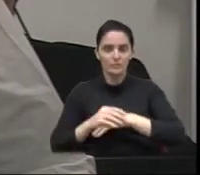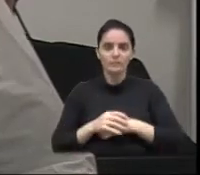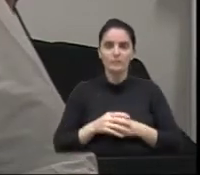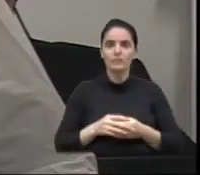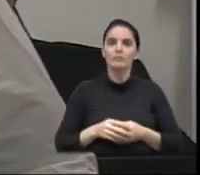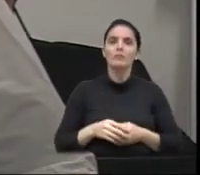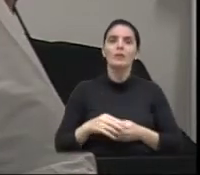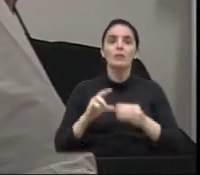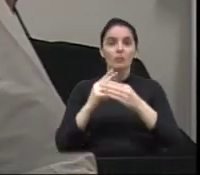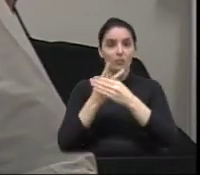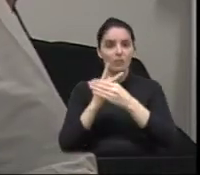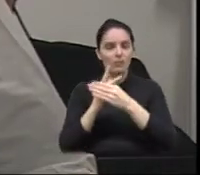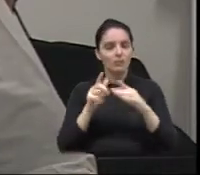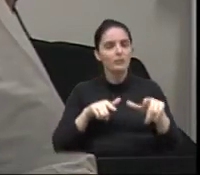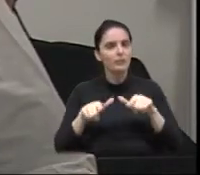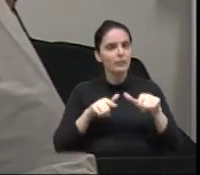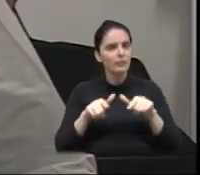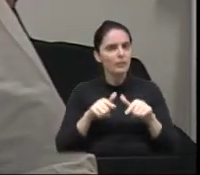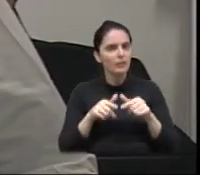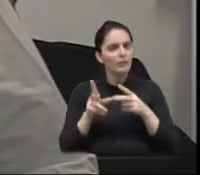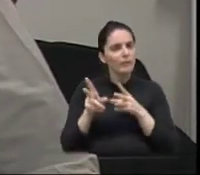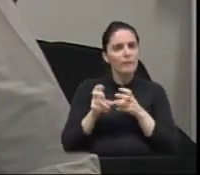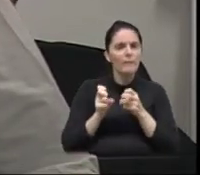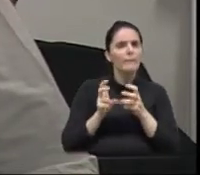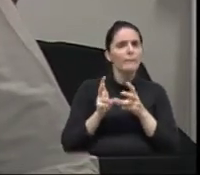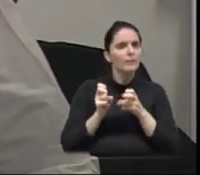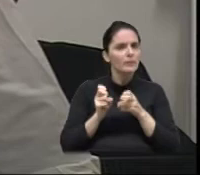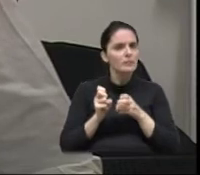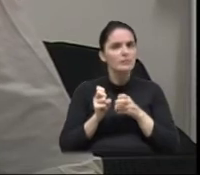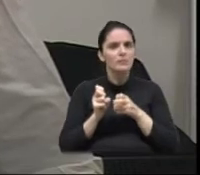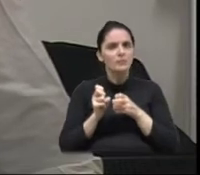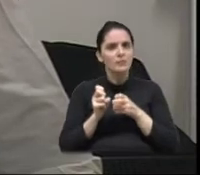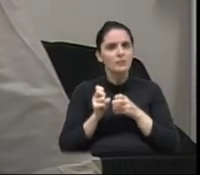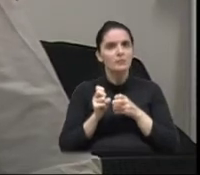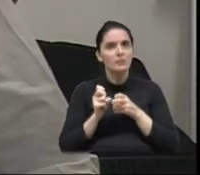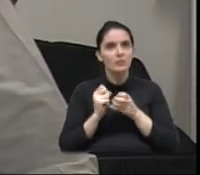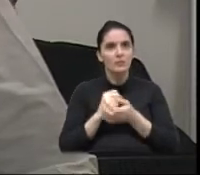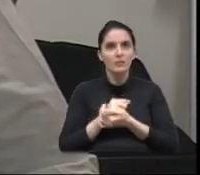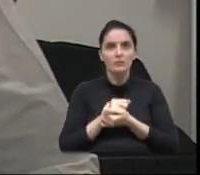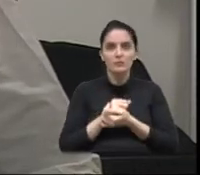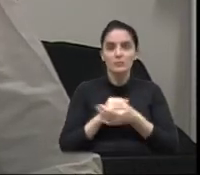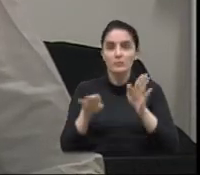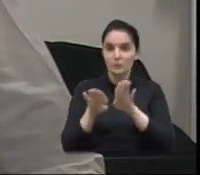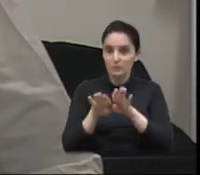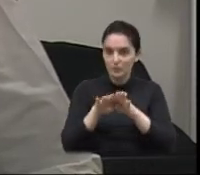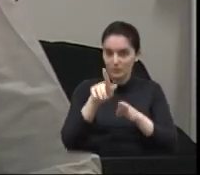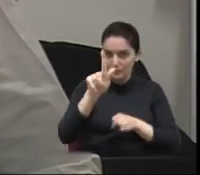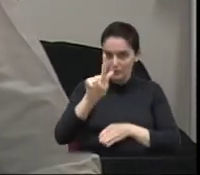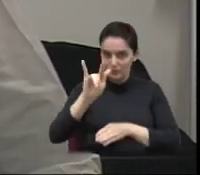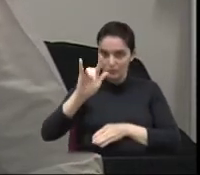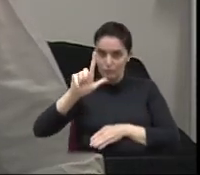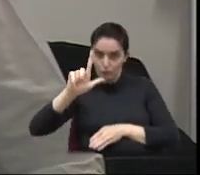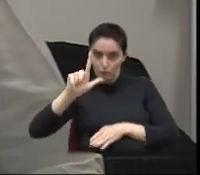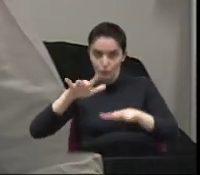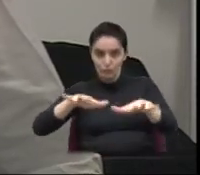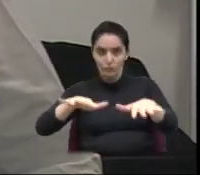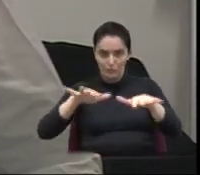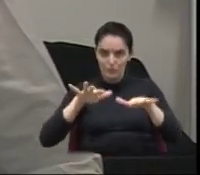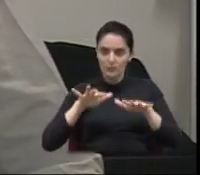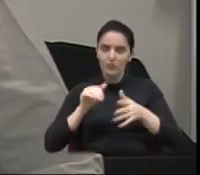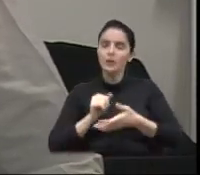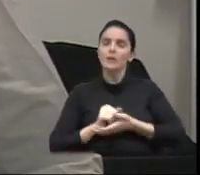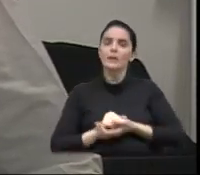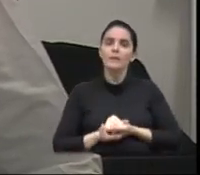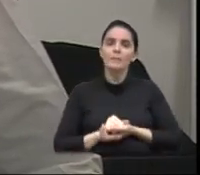Eu trabalhava ali, né? E eu reparei isso, ficou muito tempo. Então, o Gil está aí, já vou aproveitando o embalo também mais uma vez. E já tenho